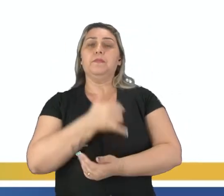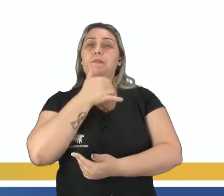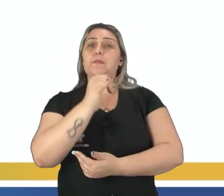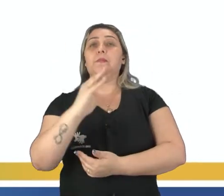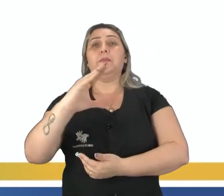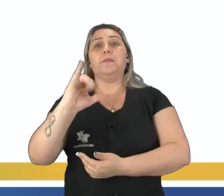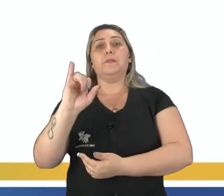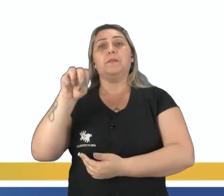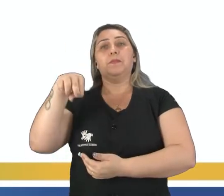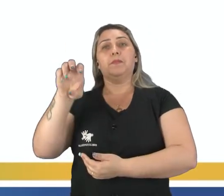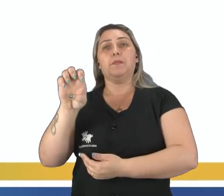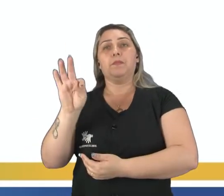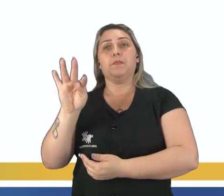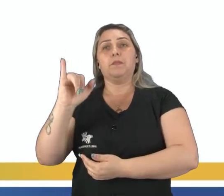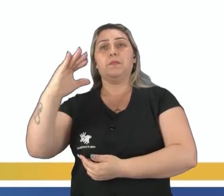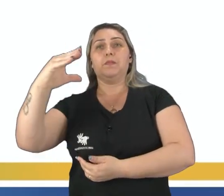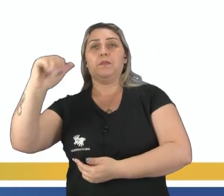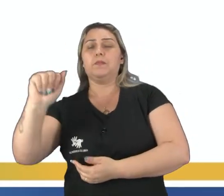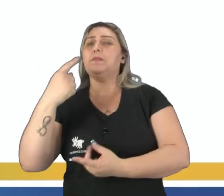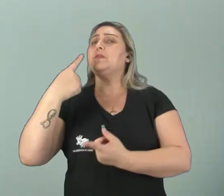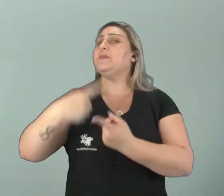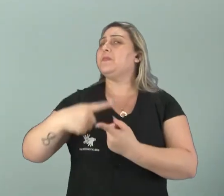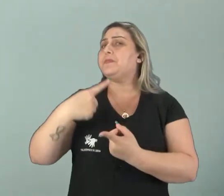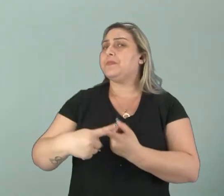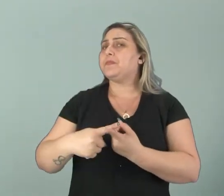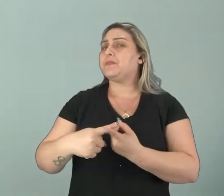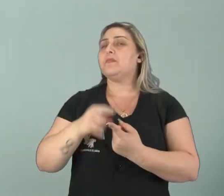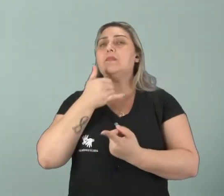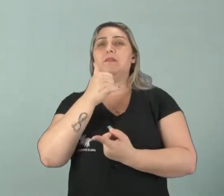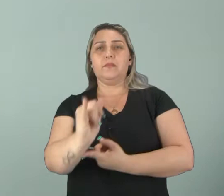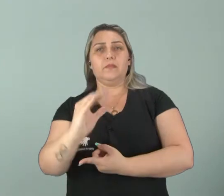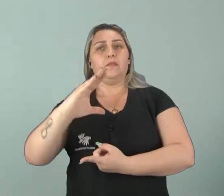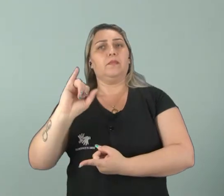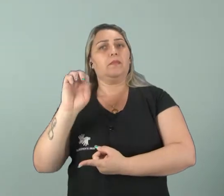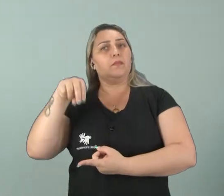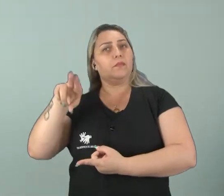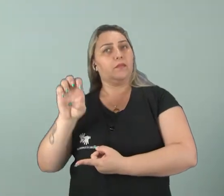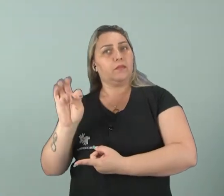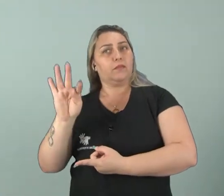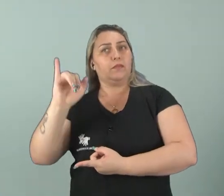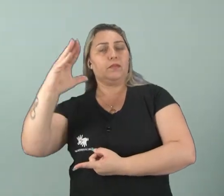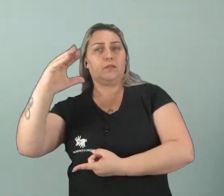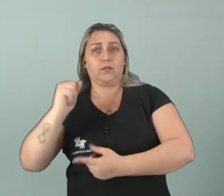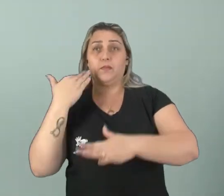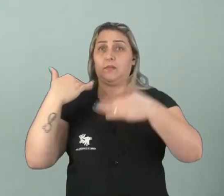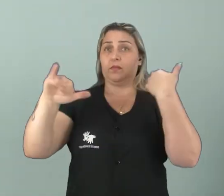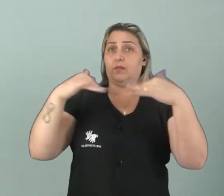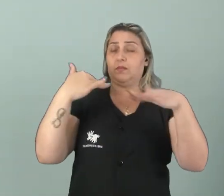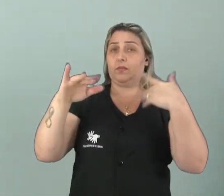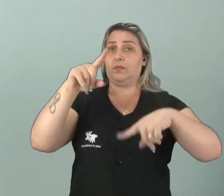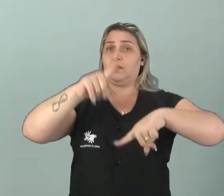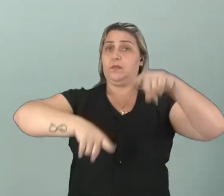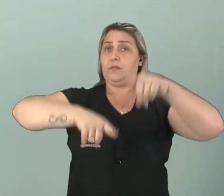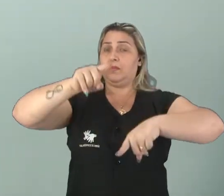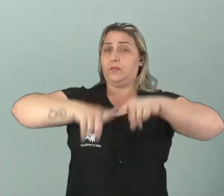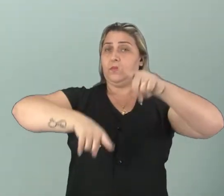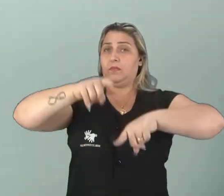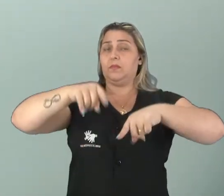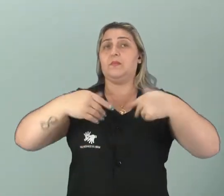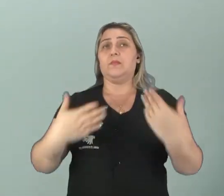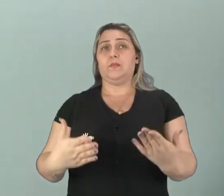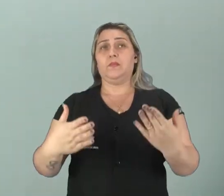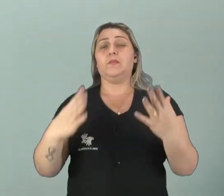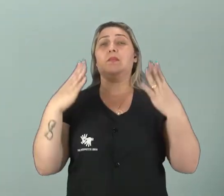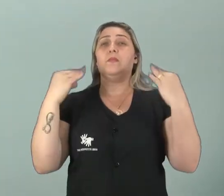energia cinética. E por que vai ter energia cinética? Porque a energia cinética é aquela que relaciona ao movimento dos corpos. Ou seja, como